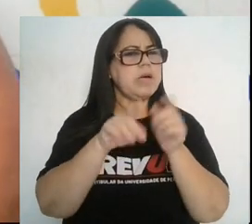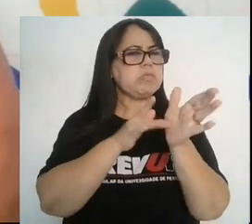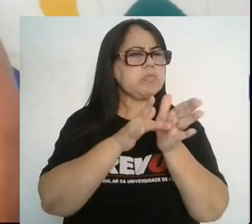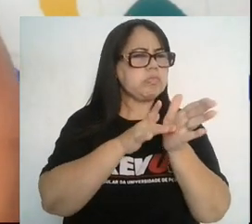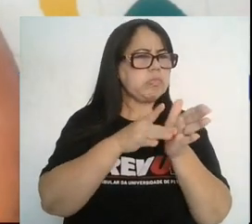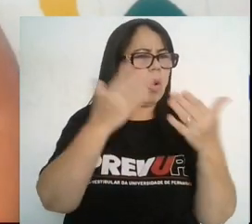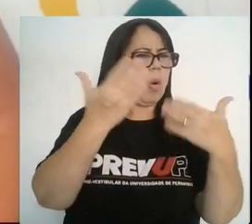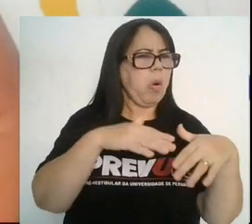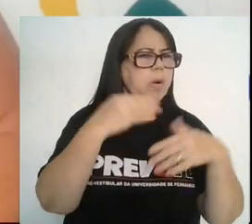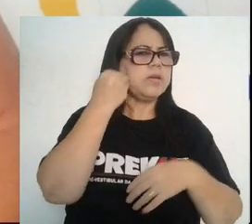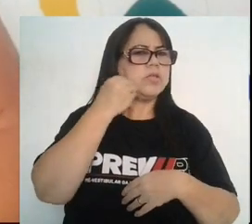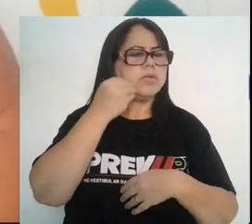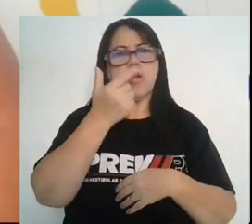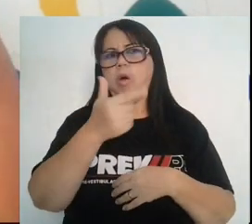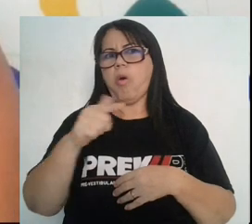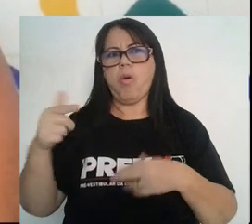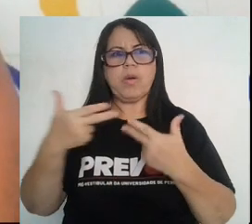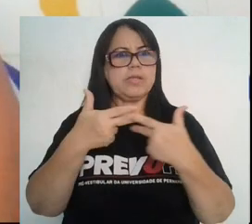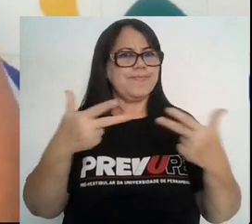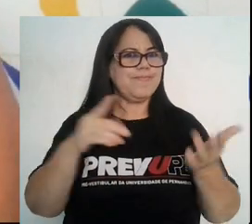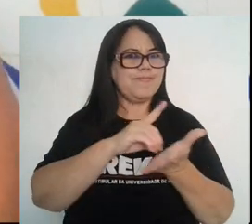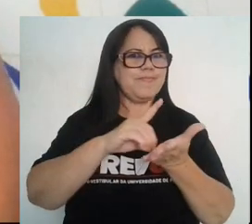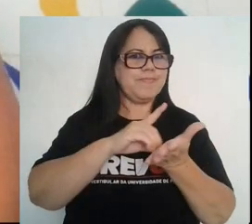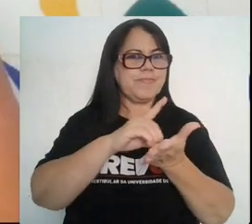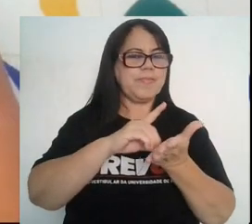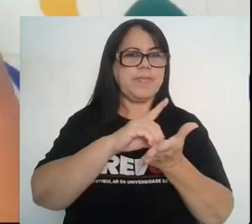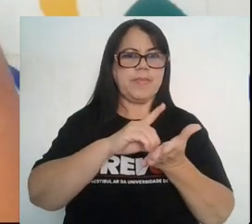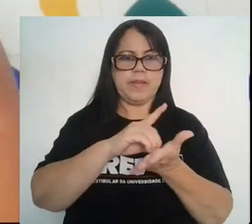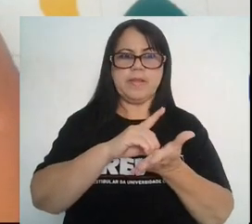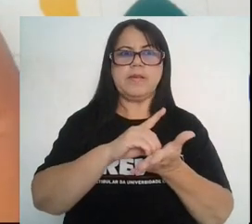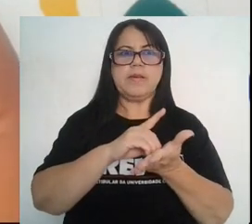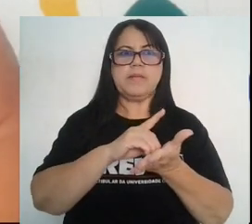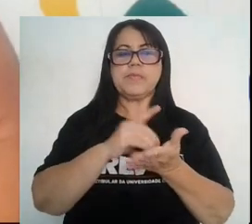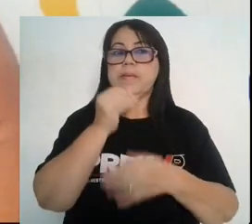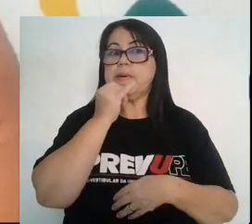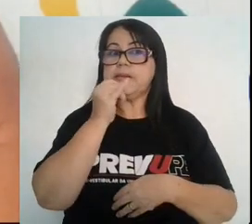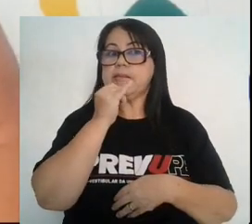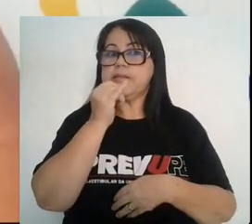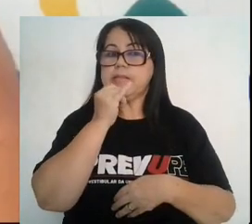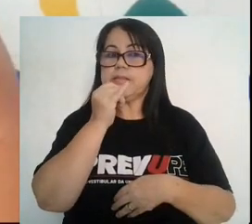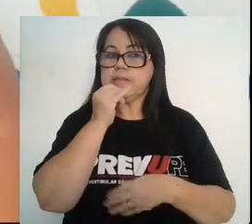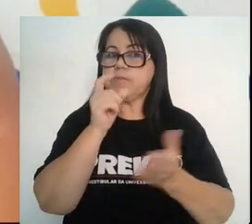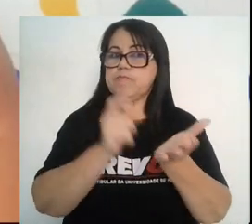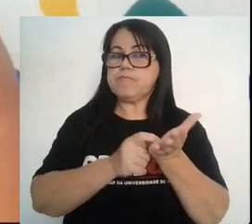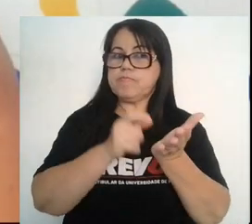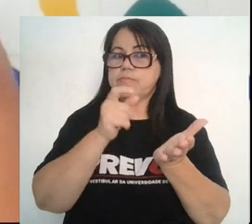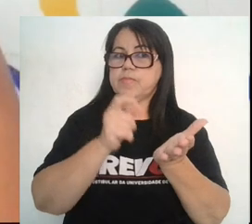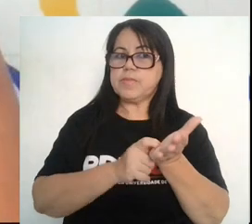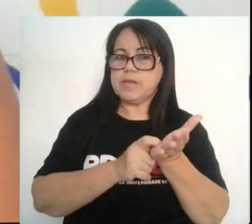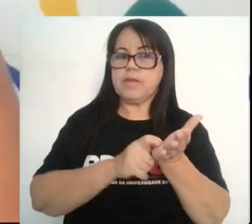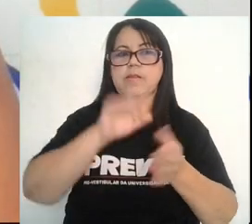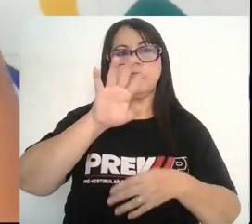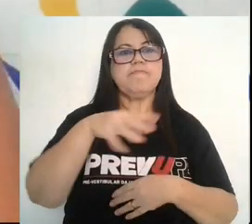simuladores de experiências e outros recursos digitais no momento, como os disponíveis em aplicativos. Um